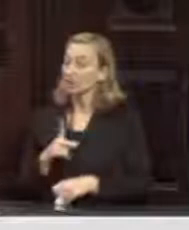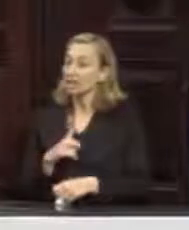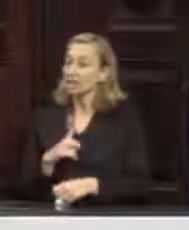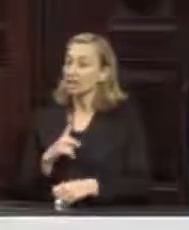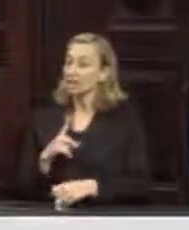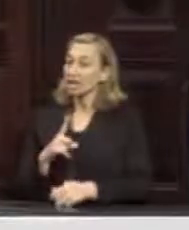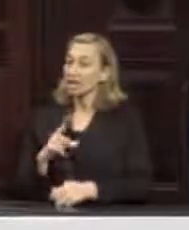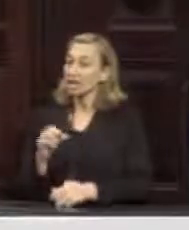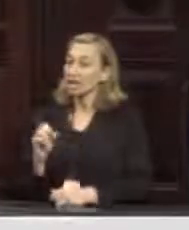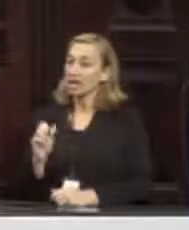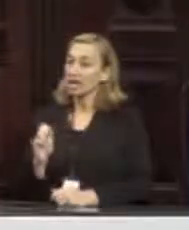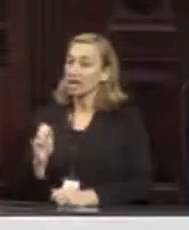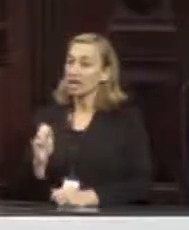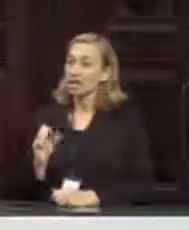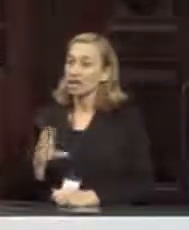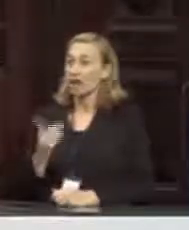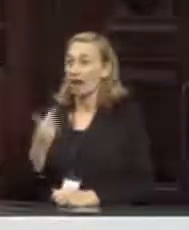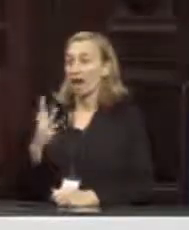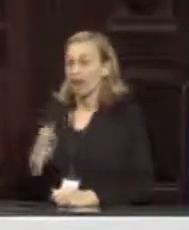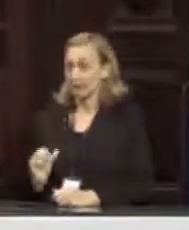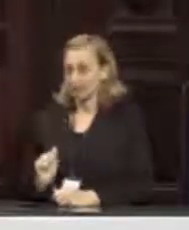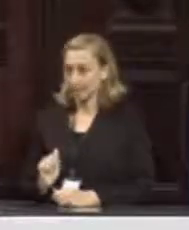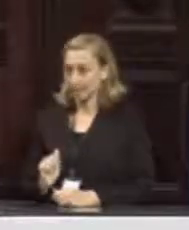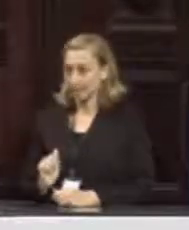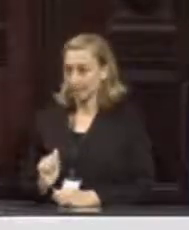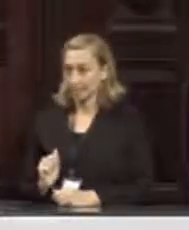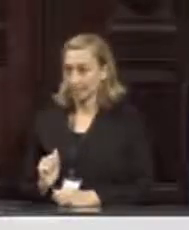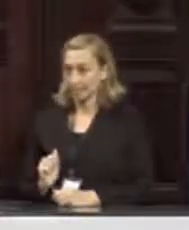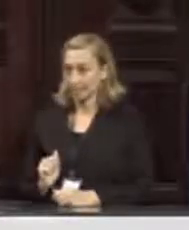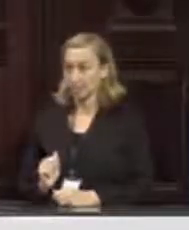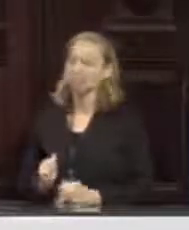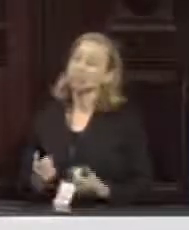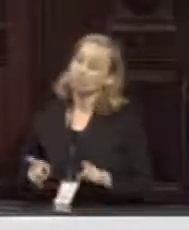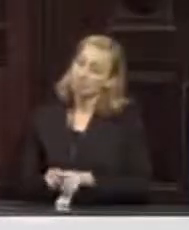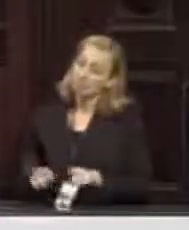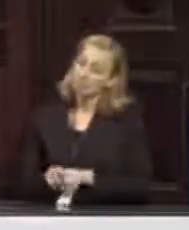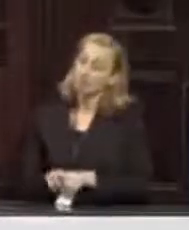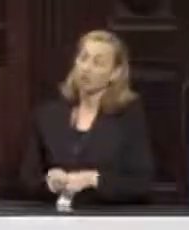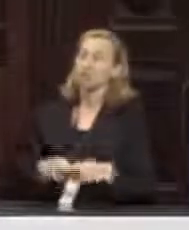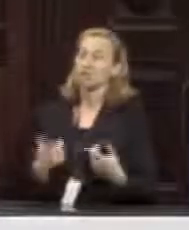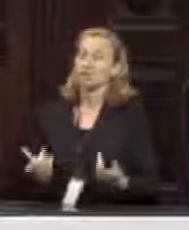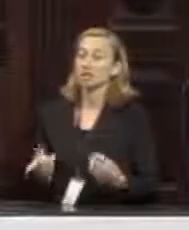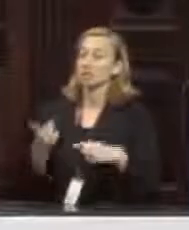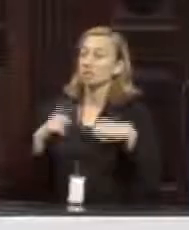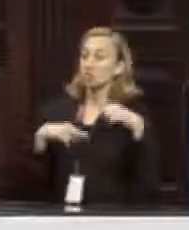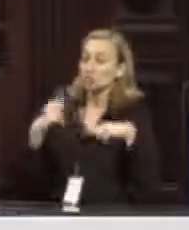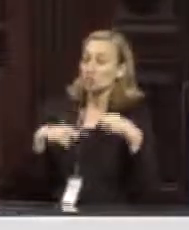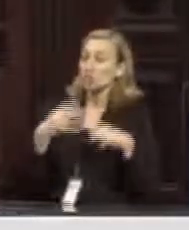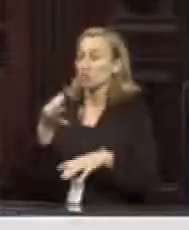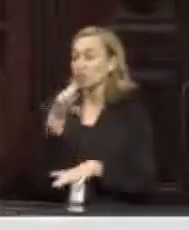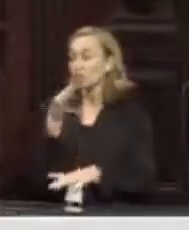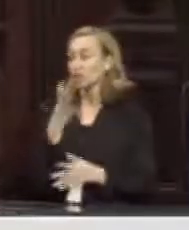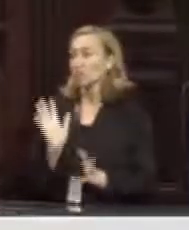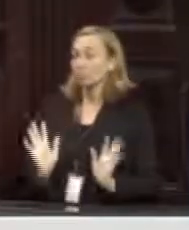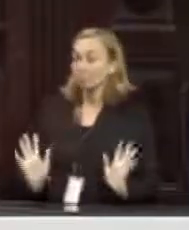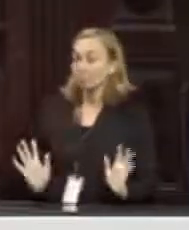a campo para você confrontar, inclusive, dados e informações.